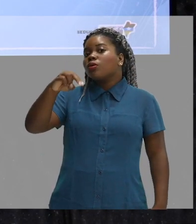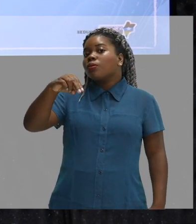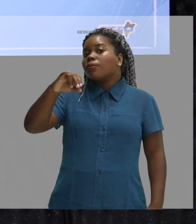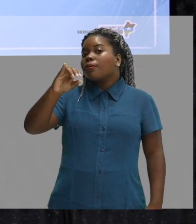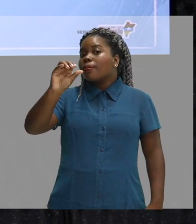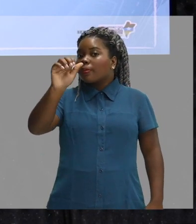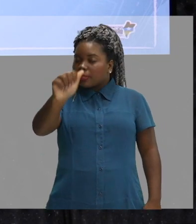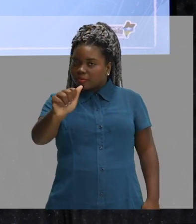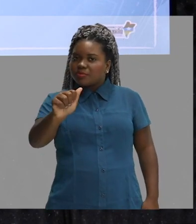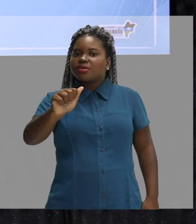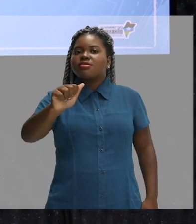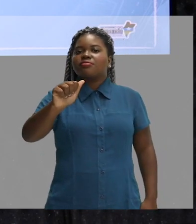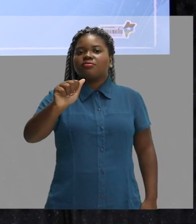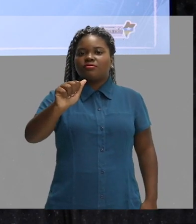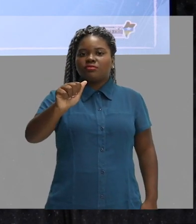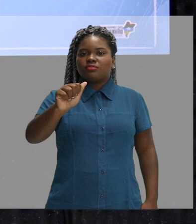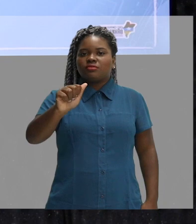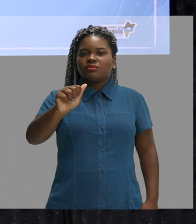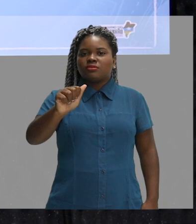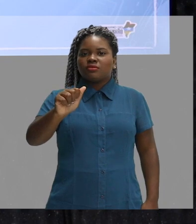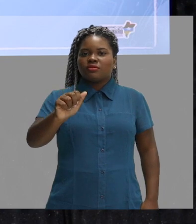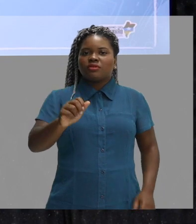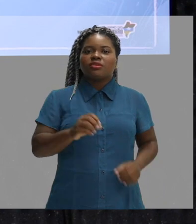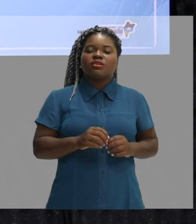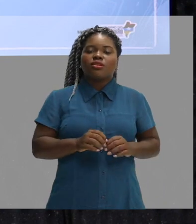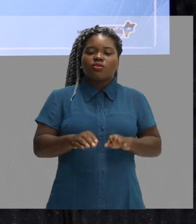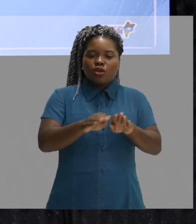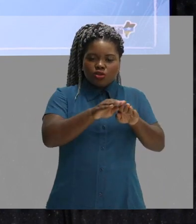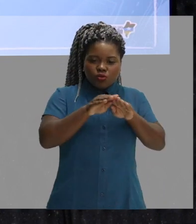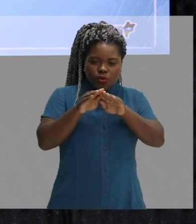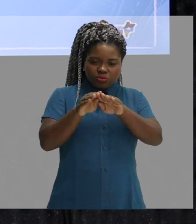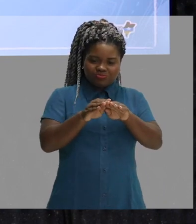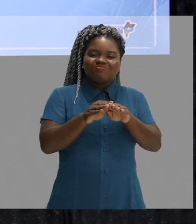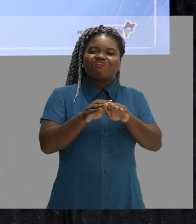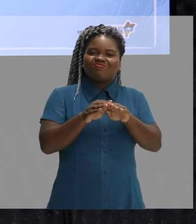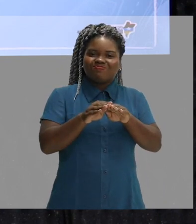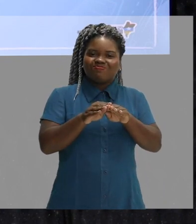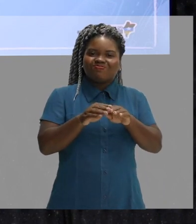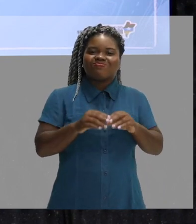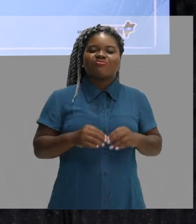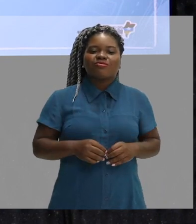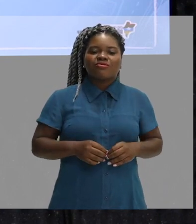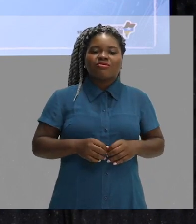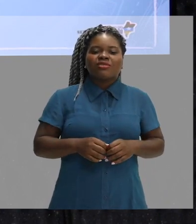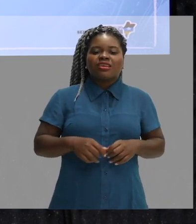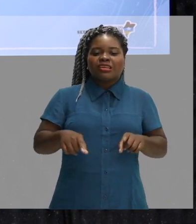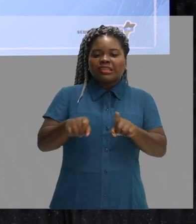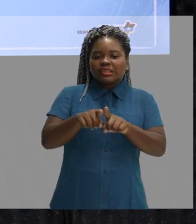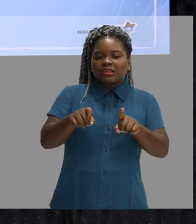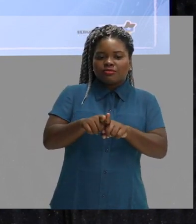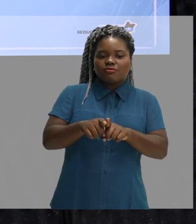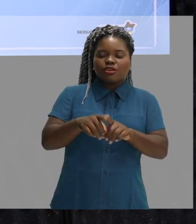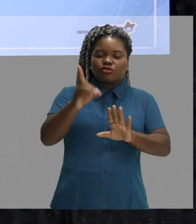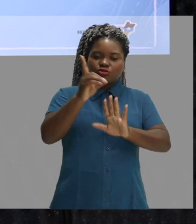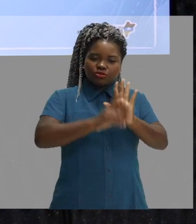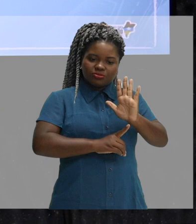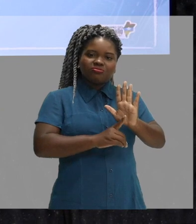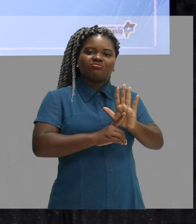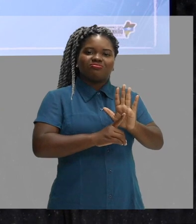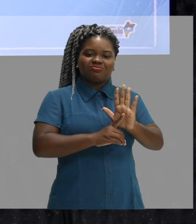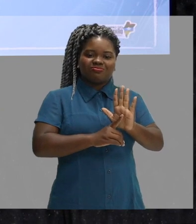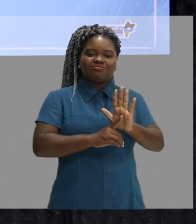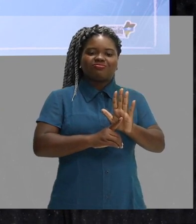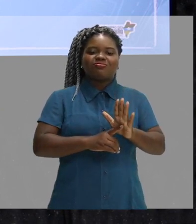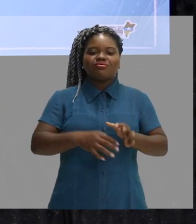Copia aí, ó. Isonomia, igualdade do cidadão perante a lei. e o direito de defender-se judicialmente também,